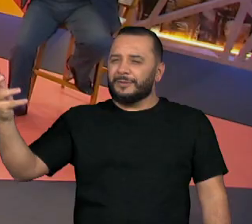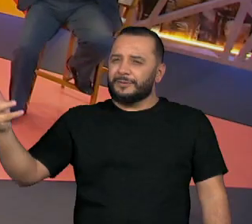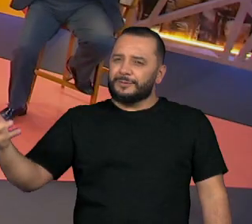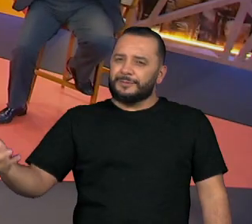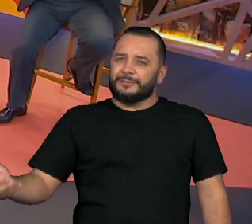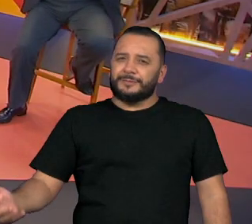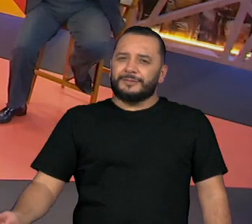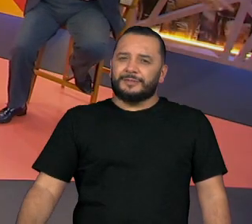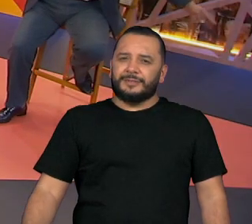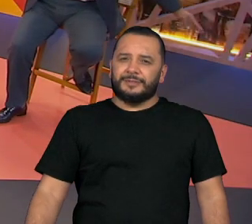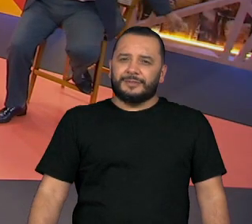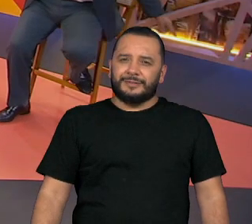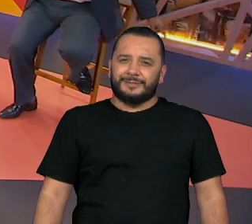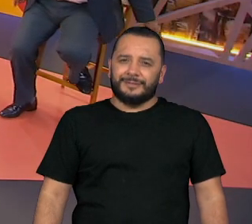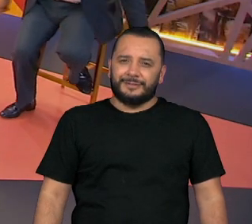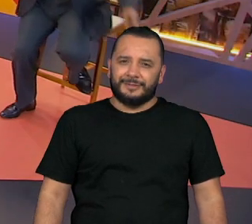e